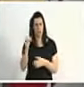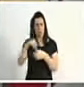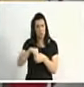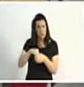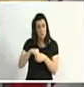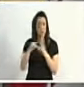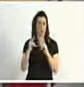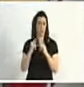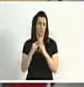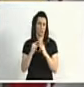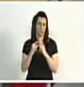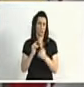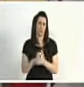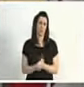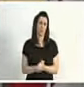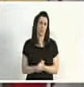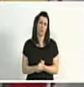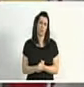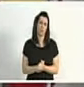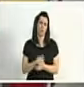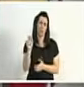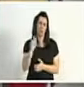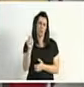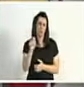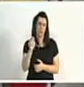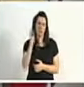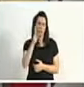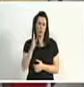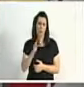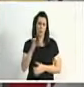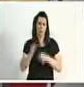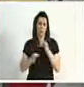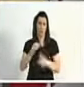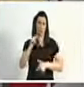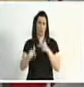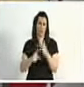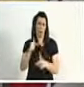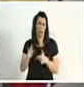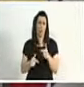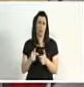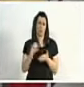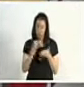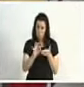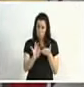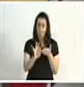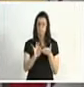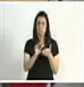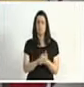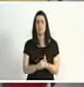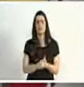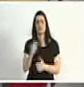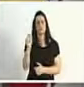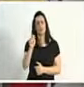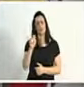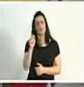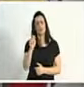Brasil, AJUF, Associação Nacional dos Magistrados da Justiça do Trabalho, ANAMATRA, Associação Nacional